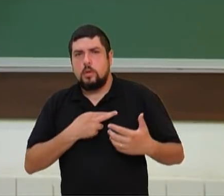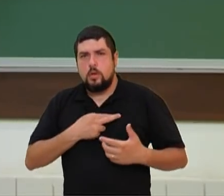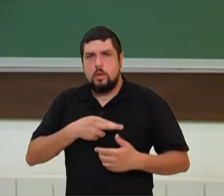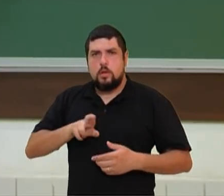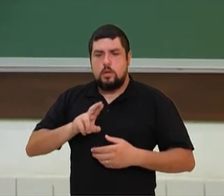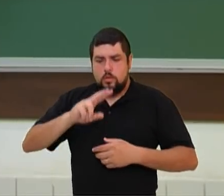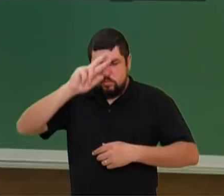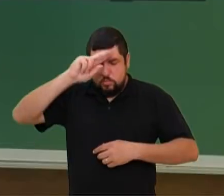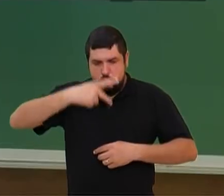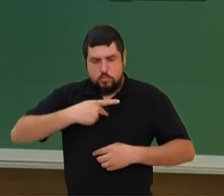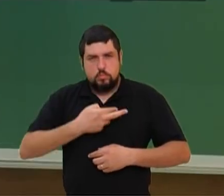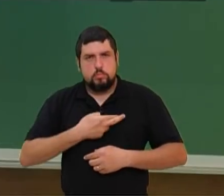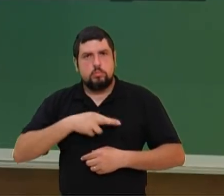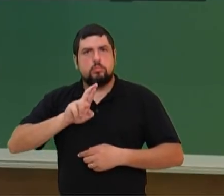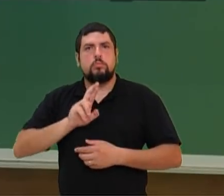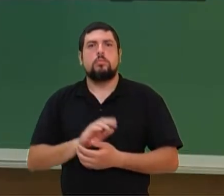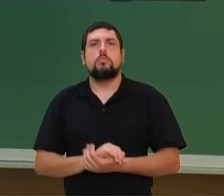religiosidade.